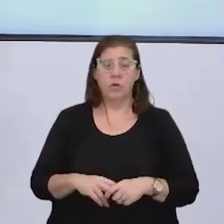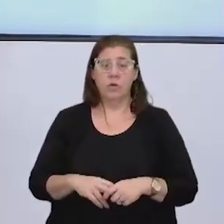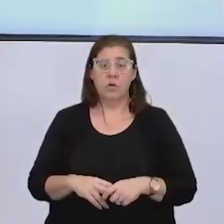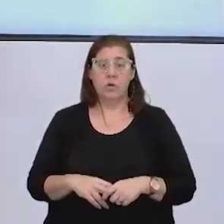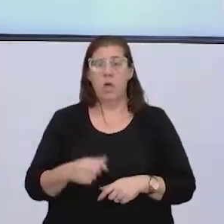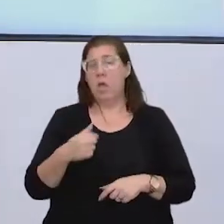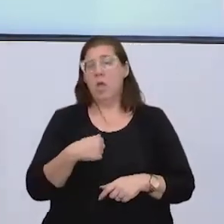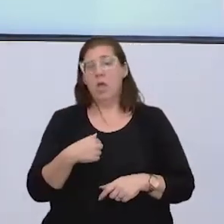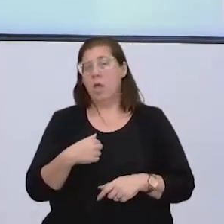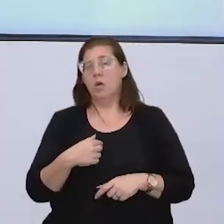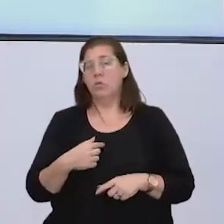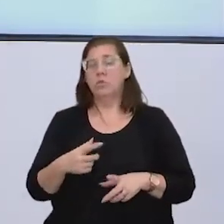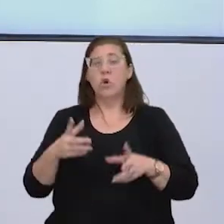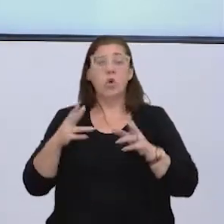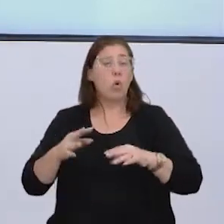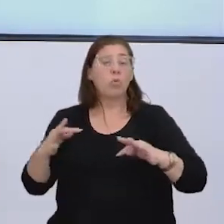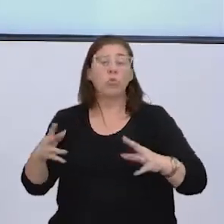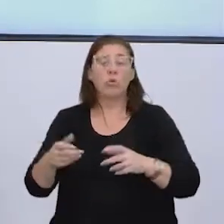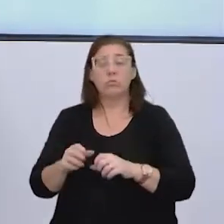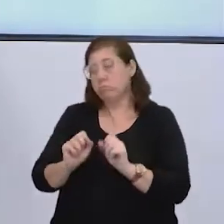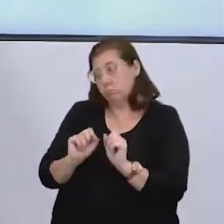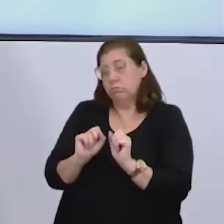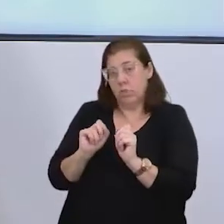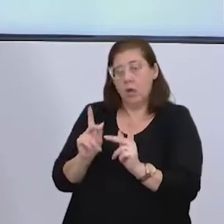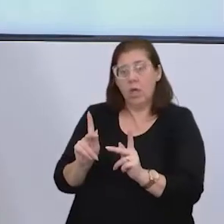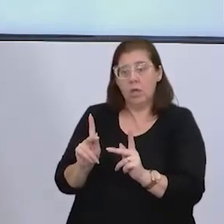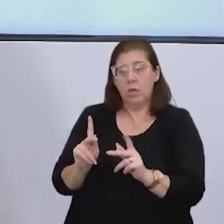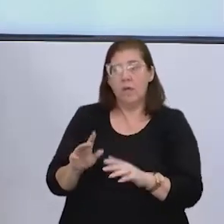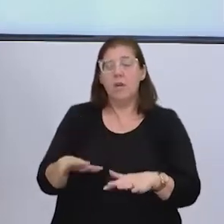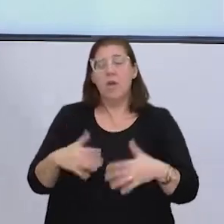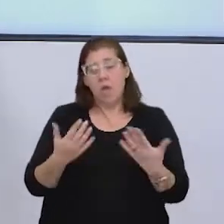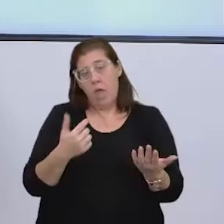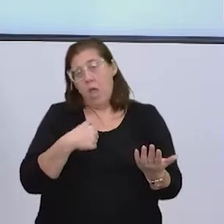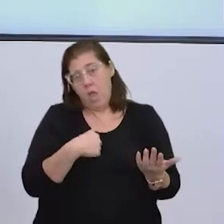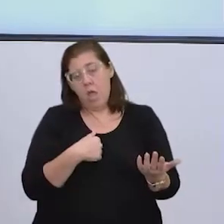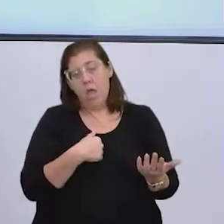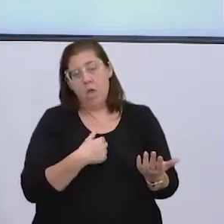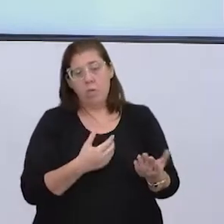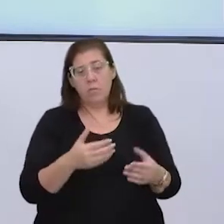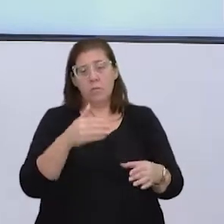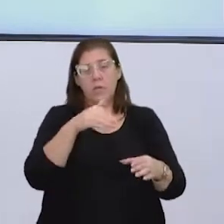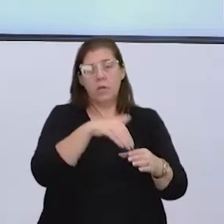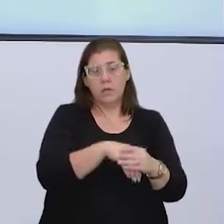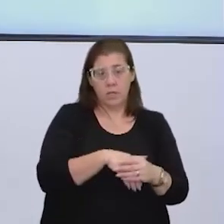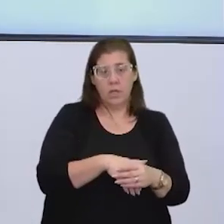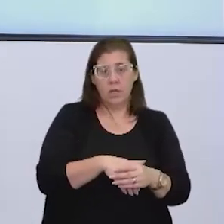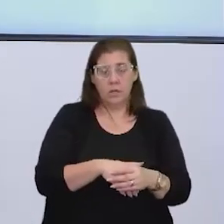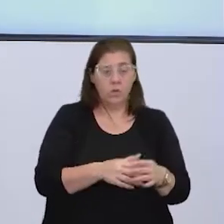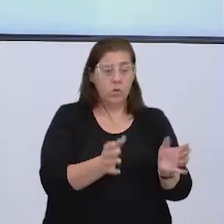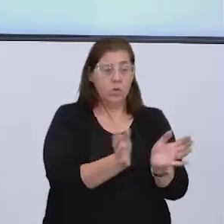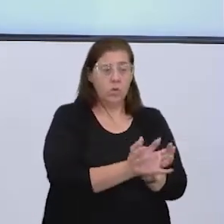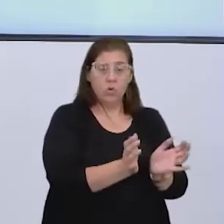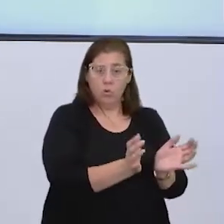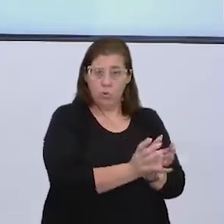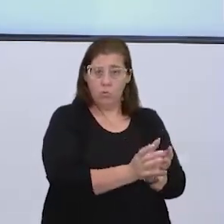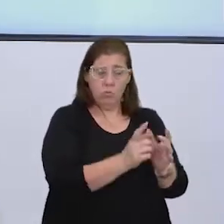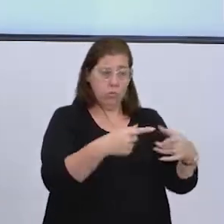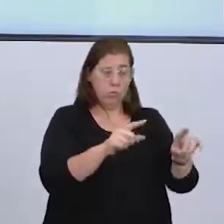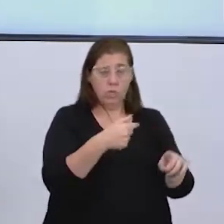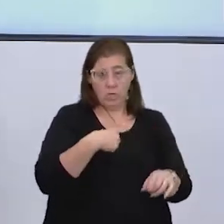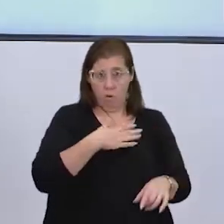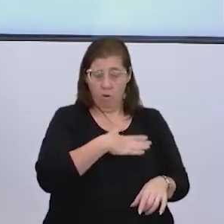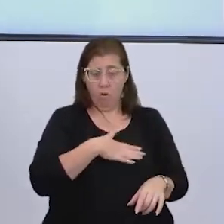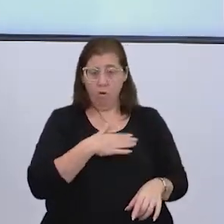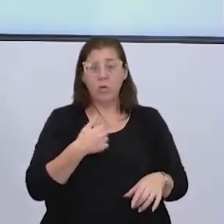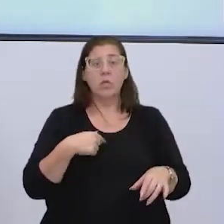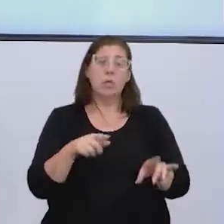Eu não sou com a galera. Firmeza. Teoricamente, eu por estar dentro do nicho musical e do nicho de estilo que